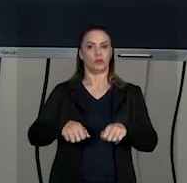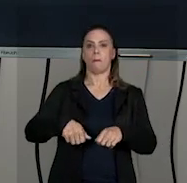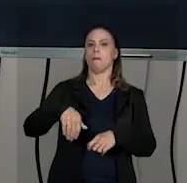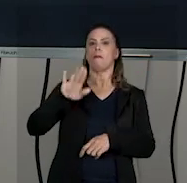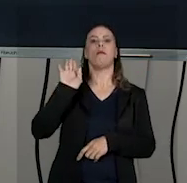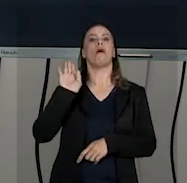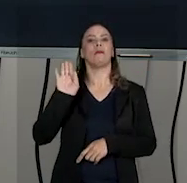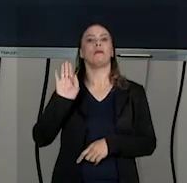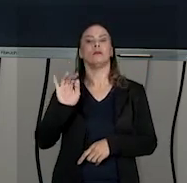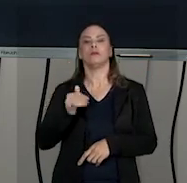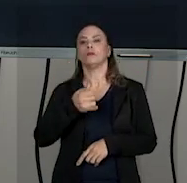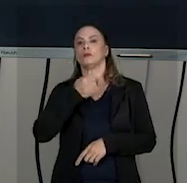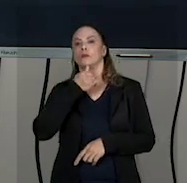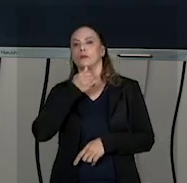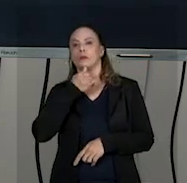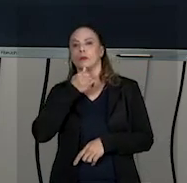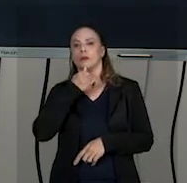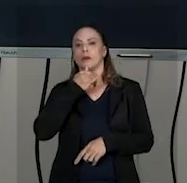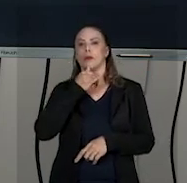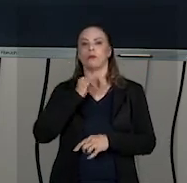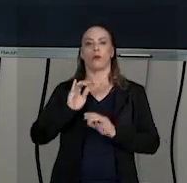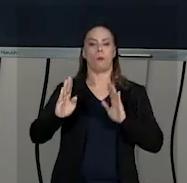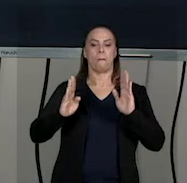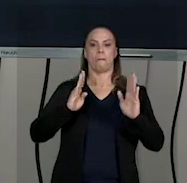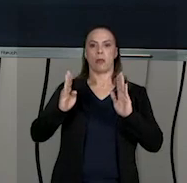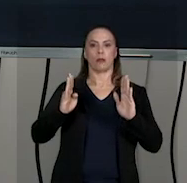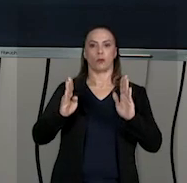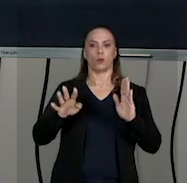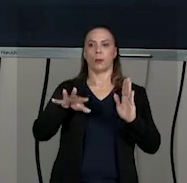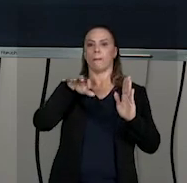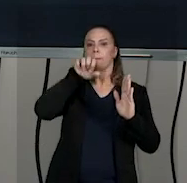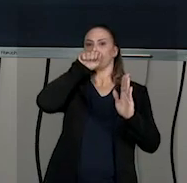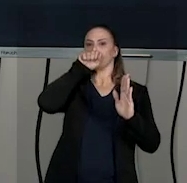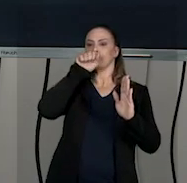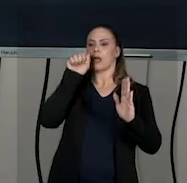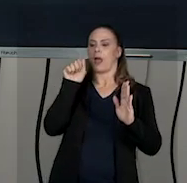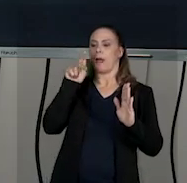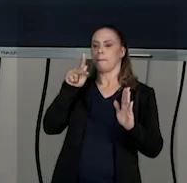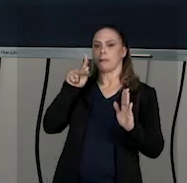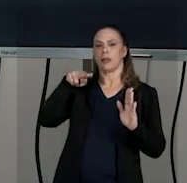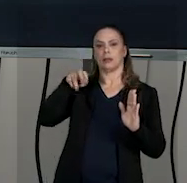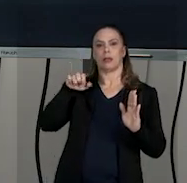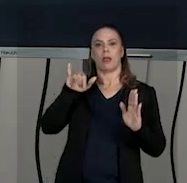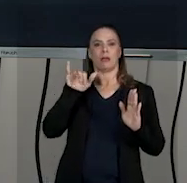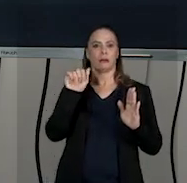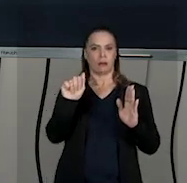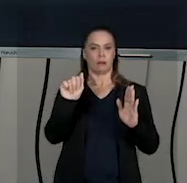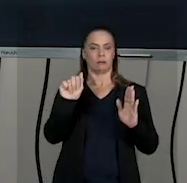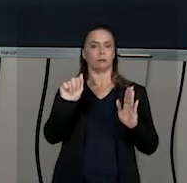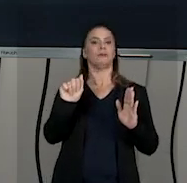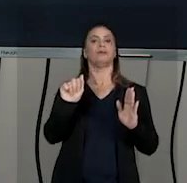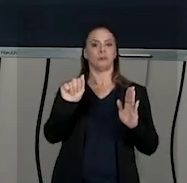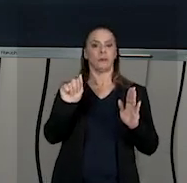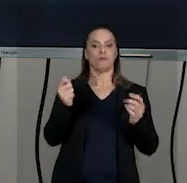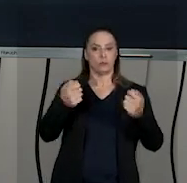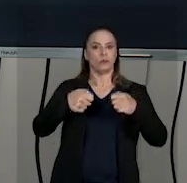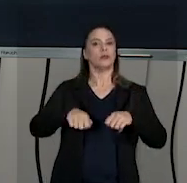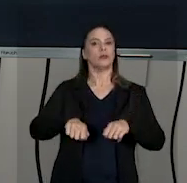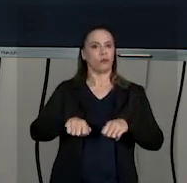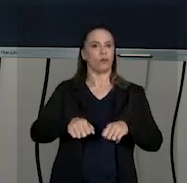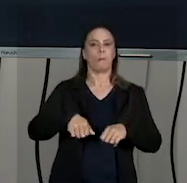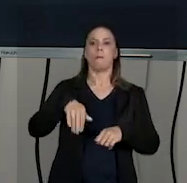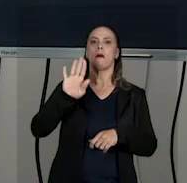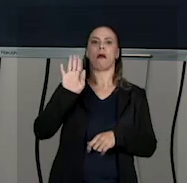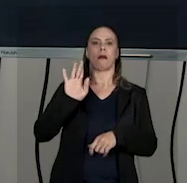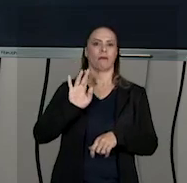parada, né, com o que a gente chama de apneia. Ela vai ficar mais tempo sem respirar. E para isso,